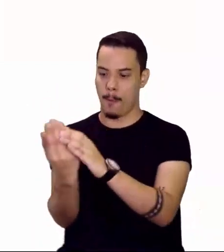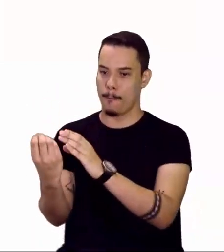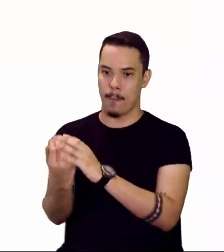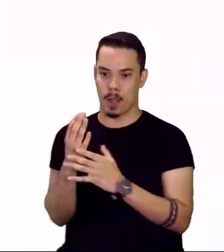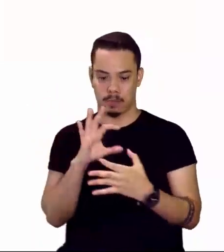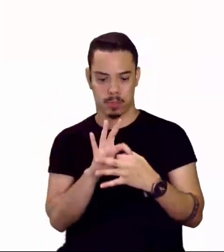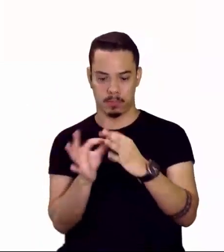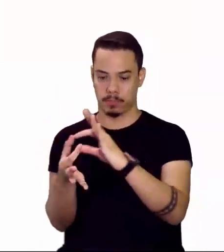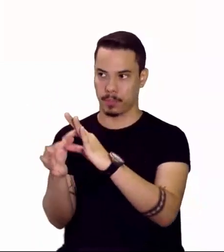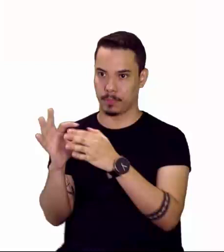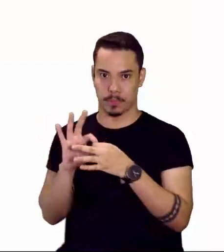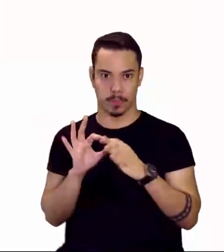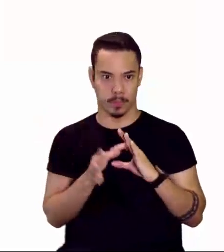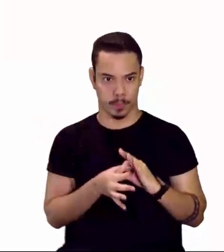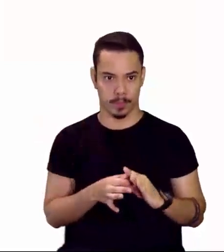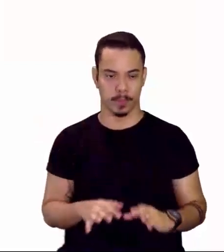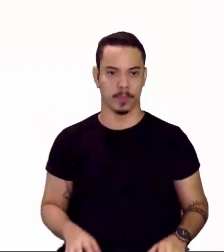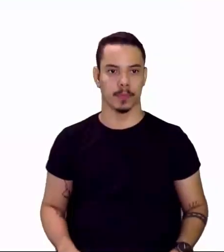o tetraedro.